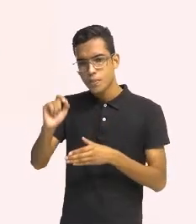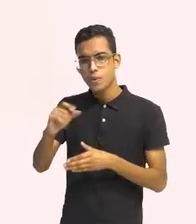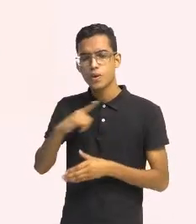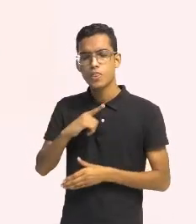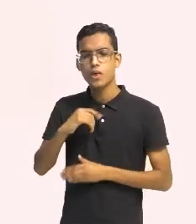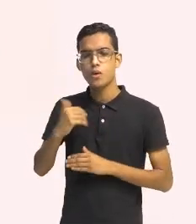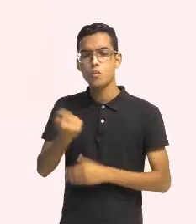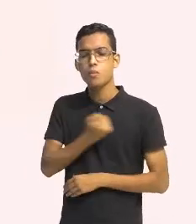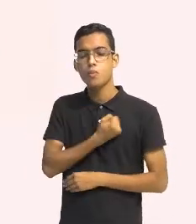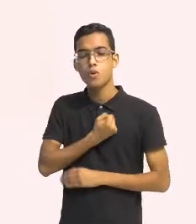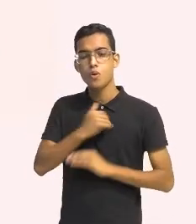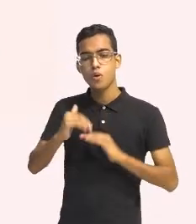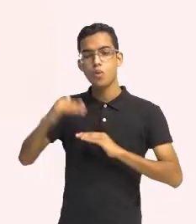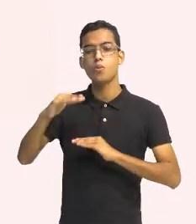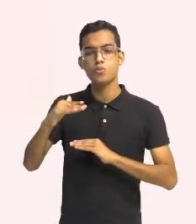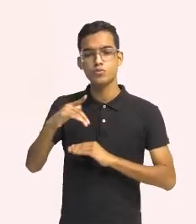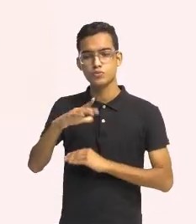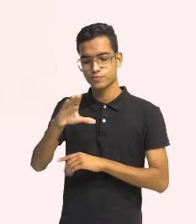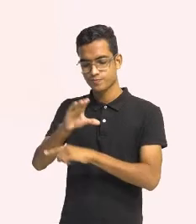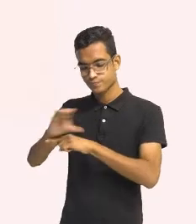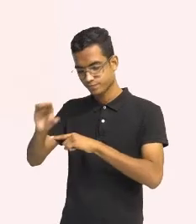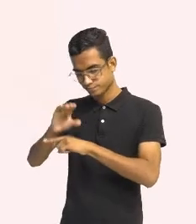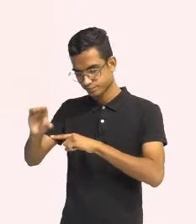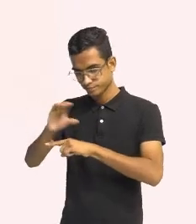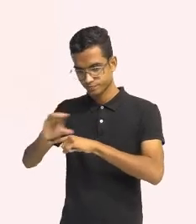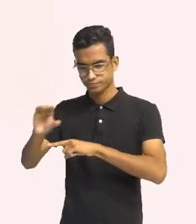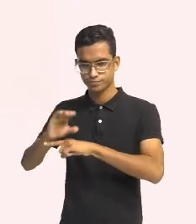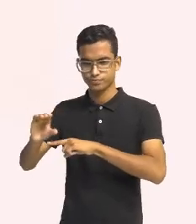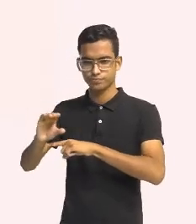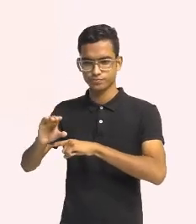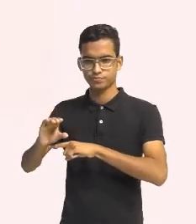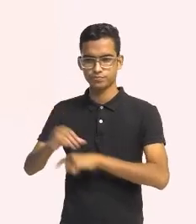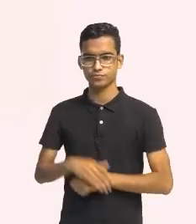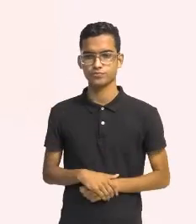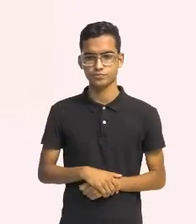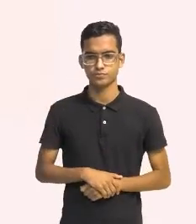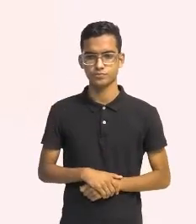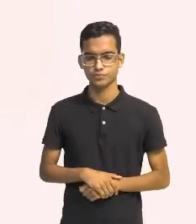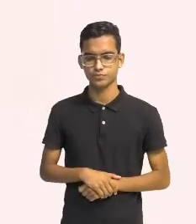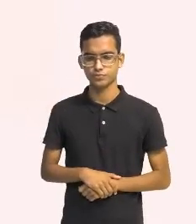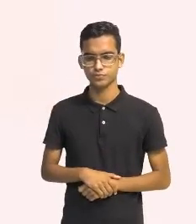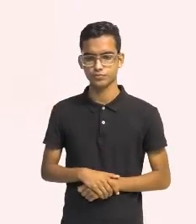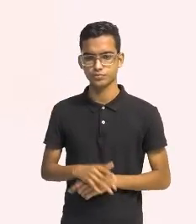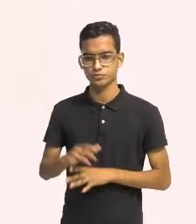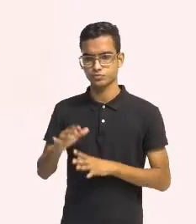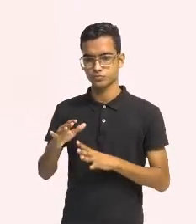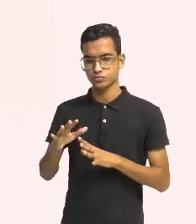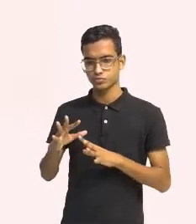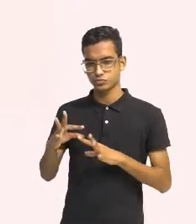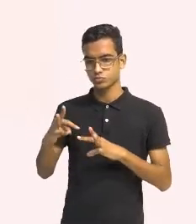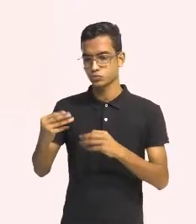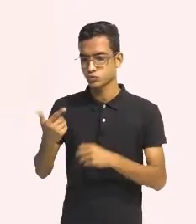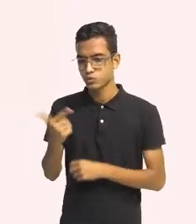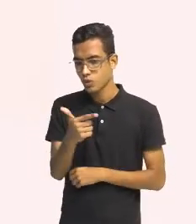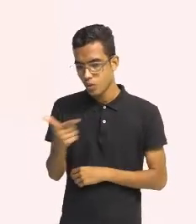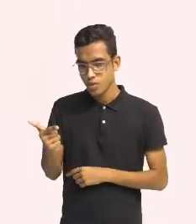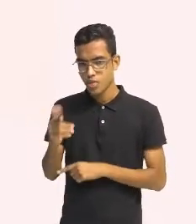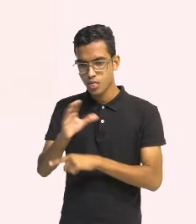maior número de carbonos. Tudo que não estiver na cadeia principal, a gente chama